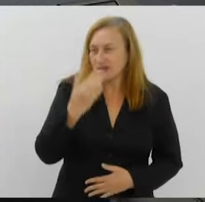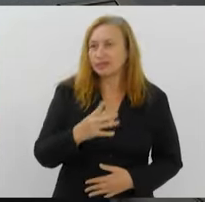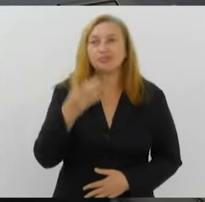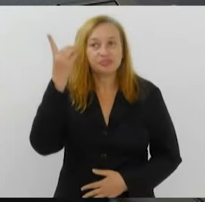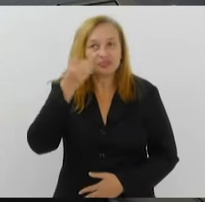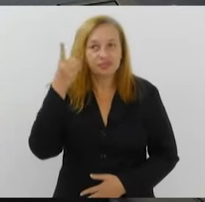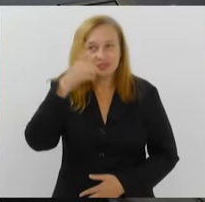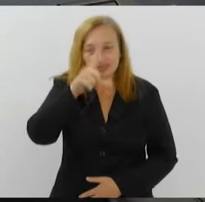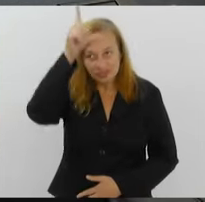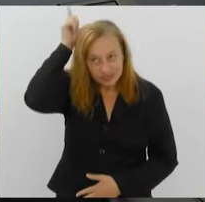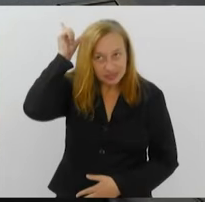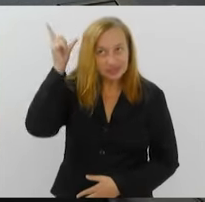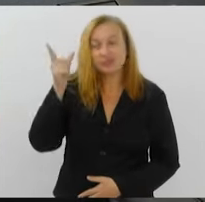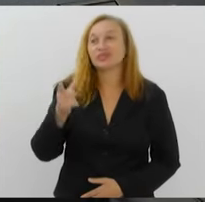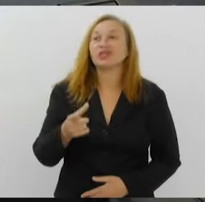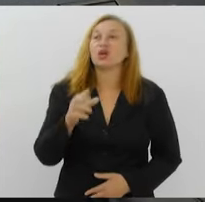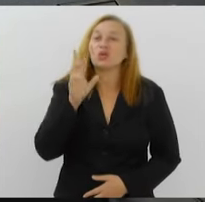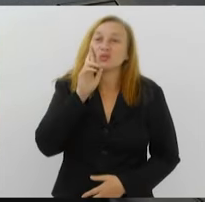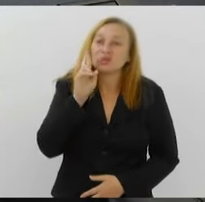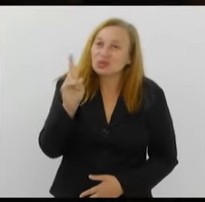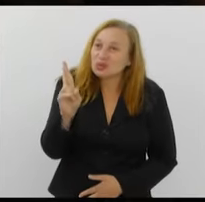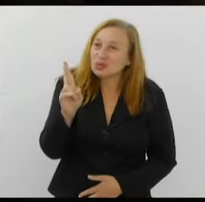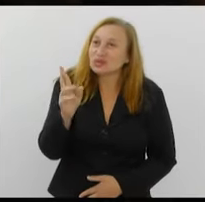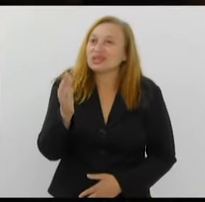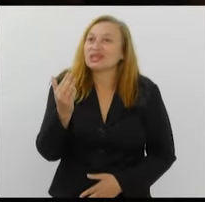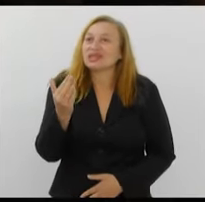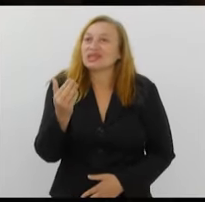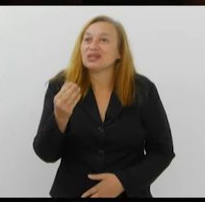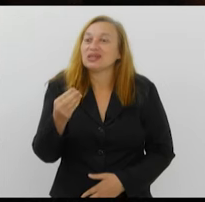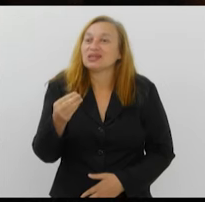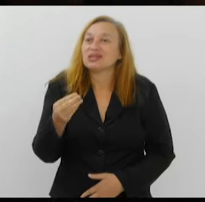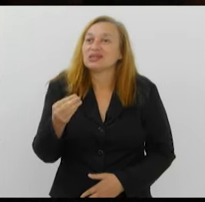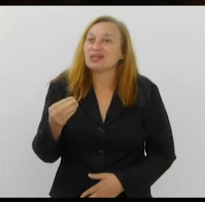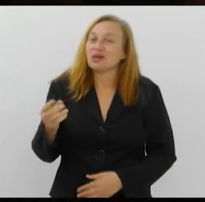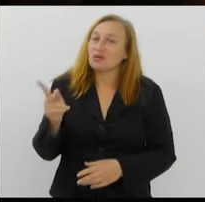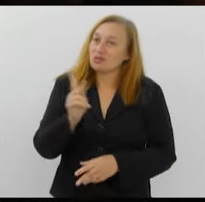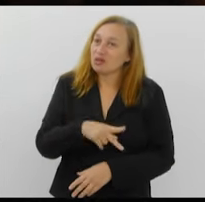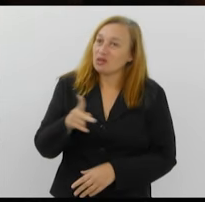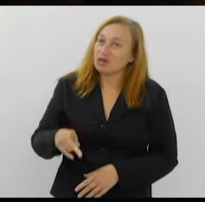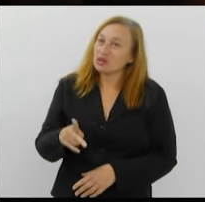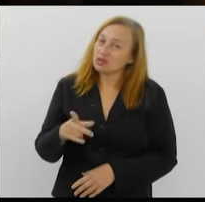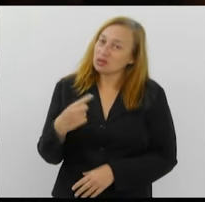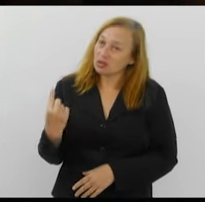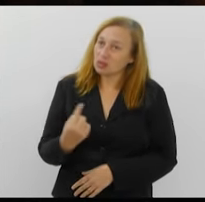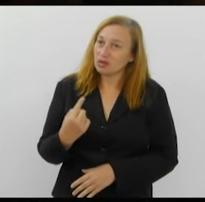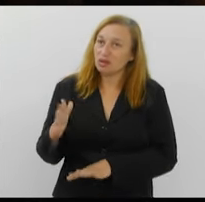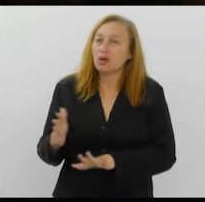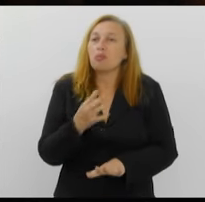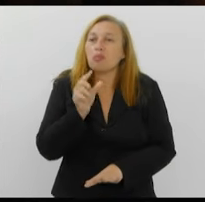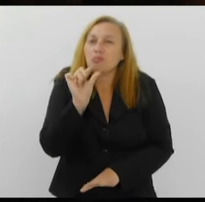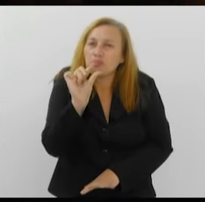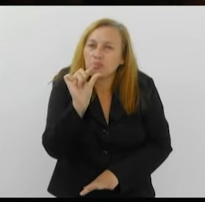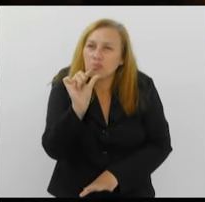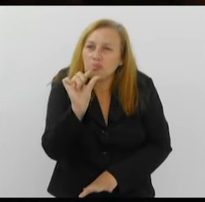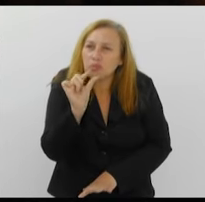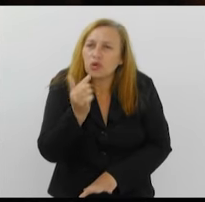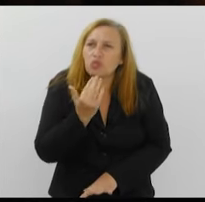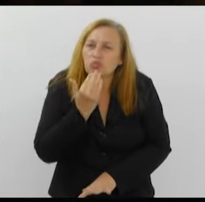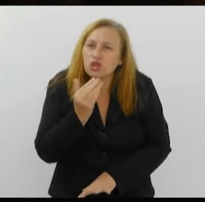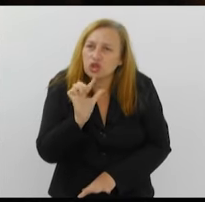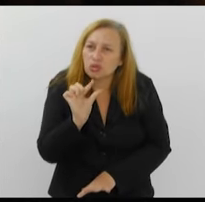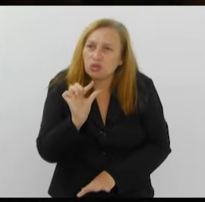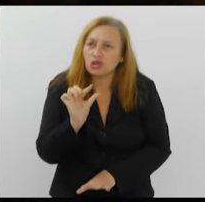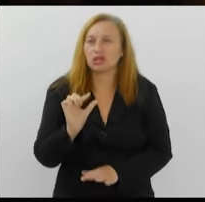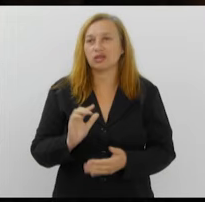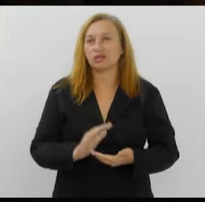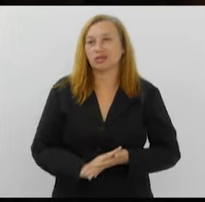deputado Luiz Paulo. Luiz Paulo, o senhor é o mestre dos mestres, professor de todos nós. Presidente, eu pediria um pouquinho de complacência e